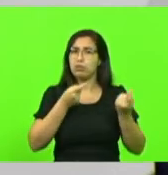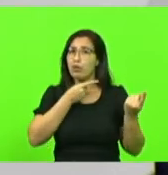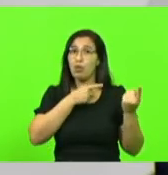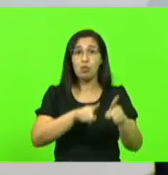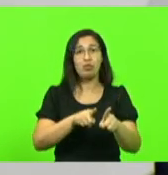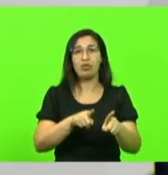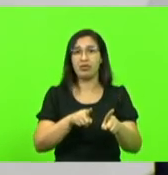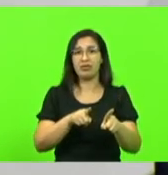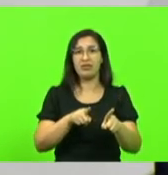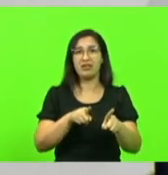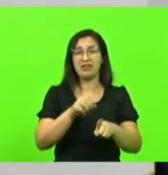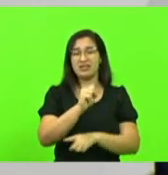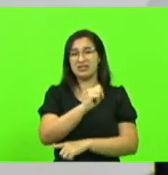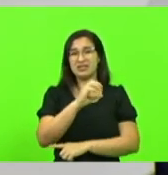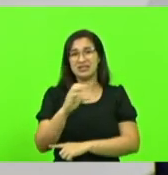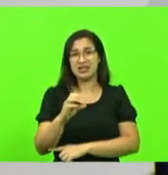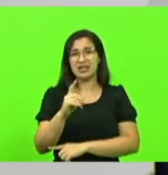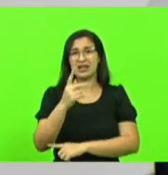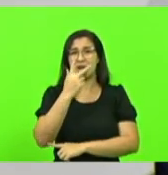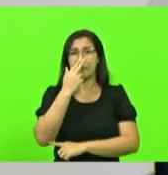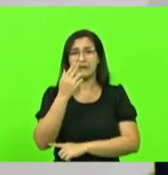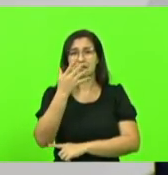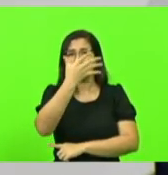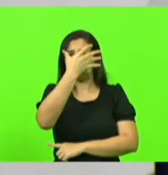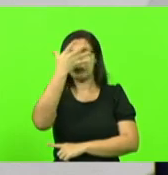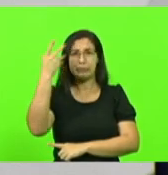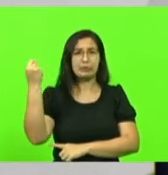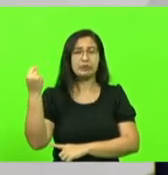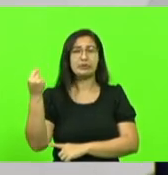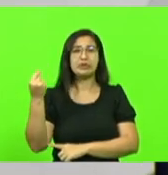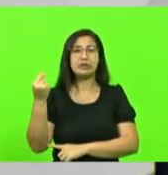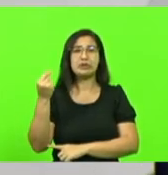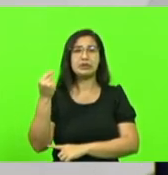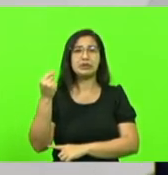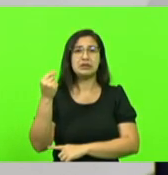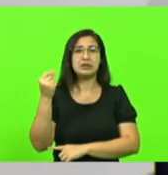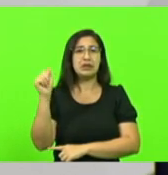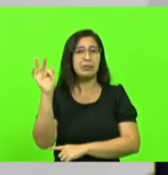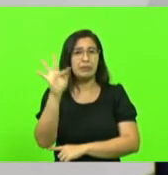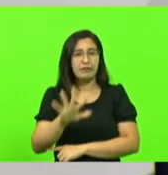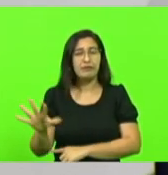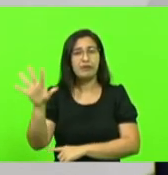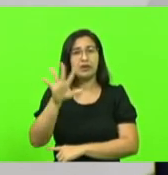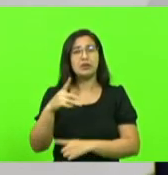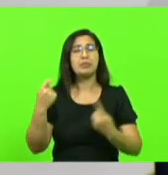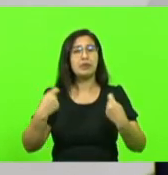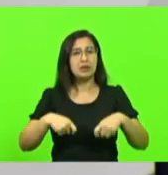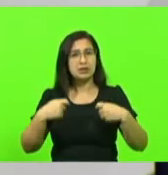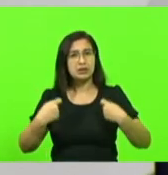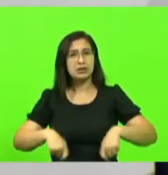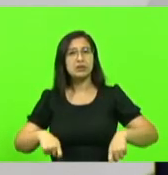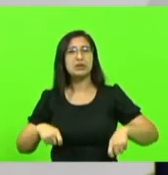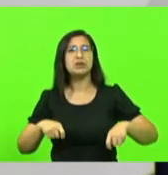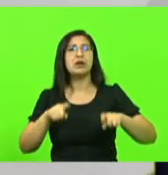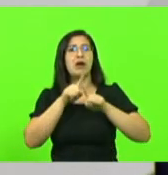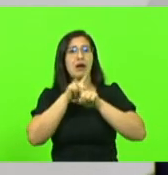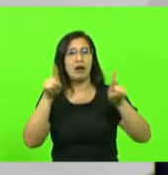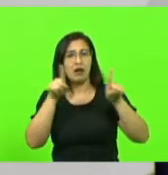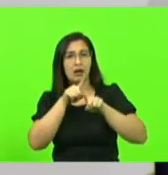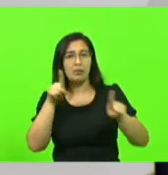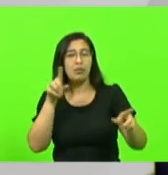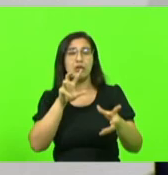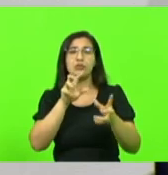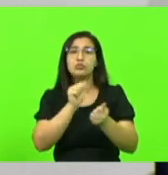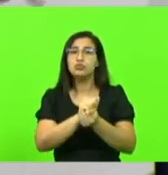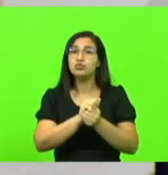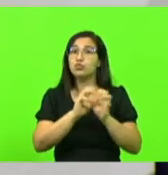a essa forma como Santa Catarina é esquecida no nosso pacto federativo, deveria protestar em relação a isso, junto com todos